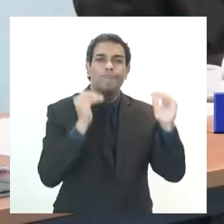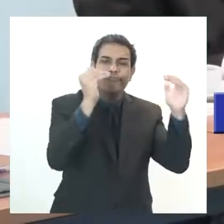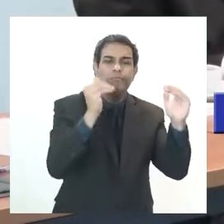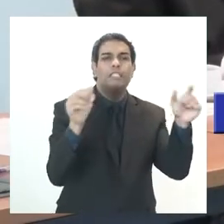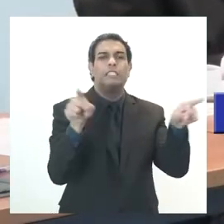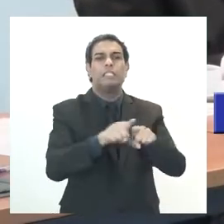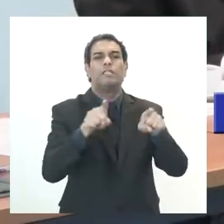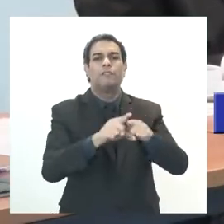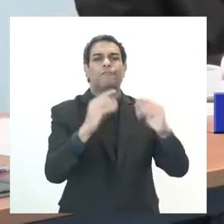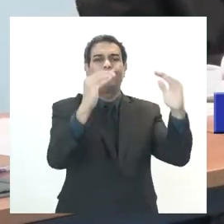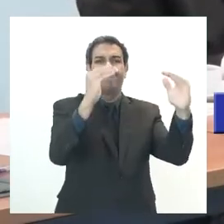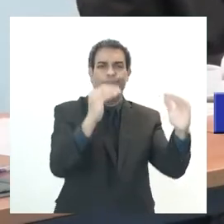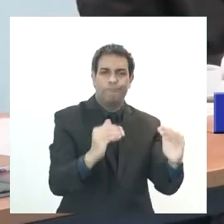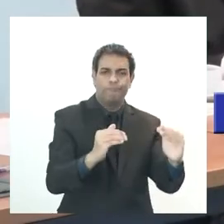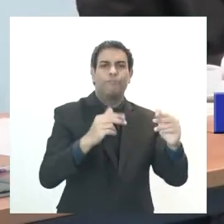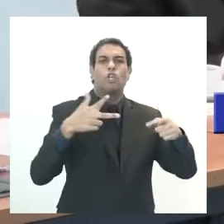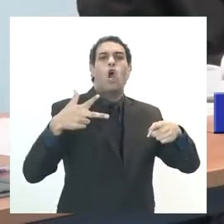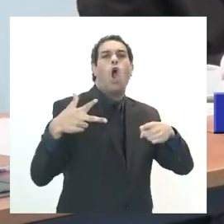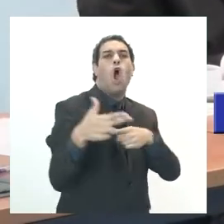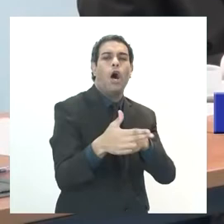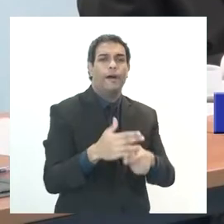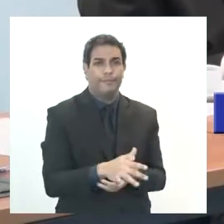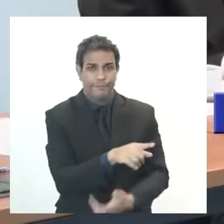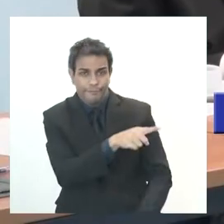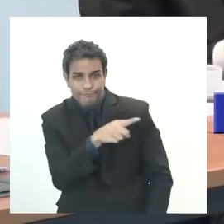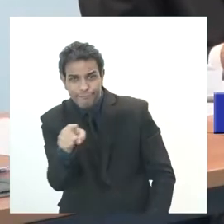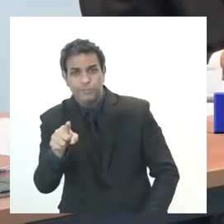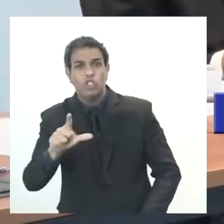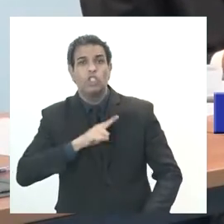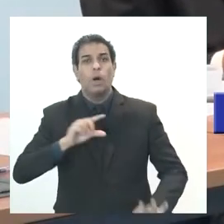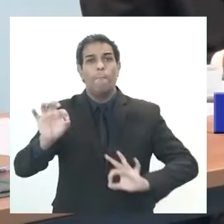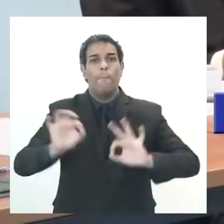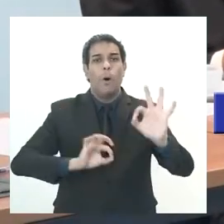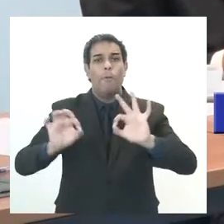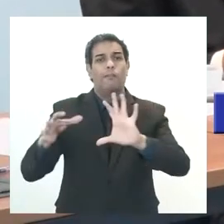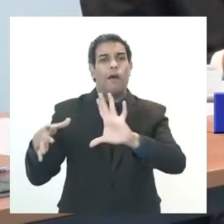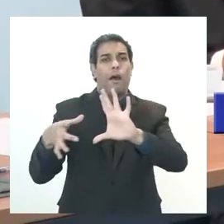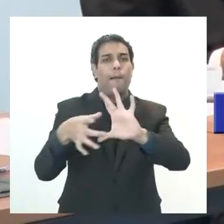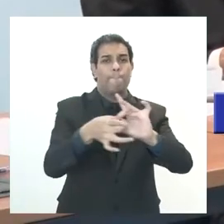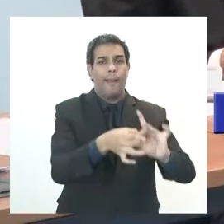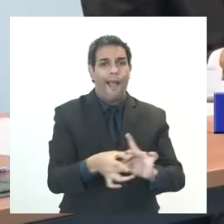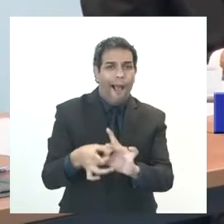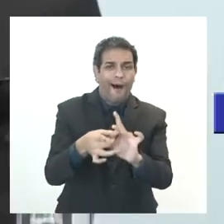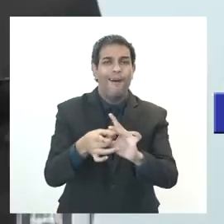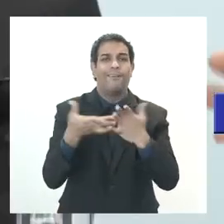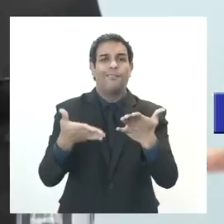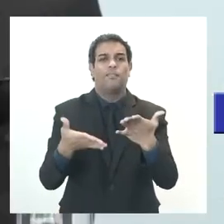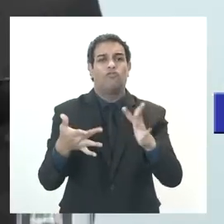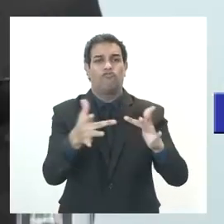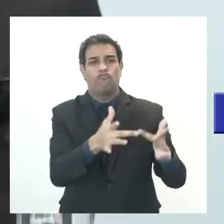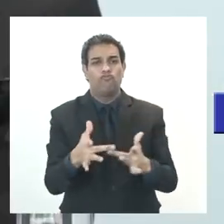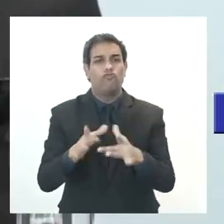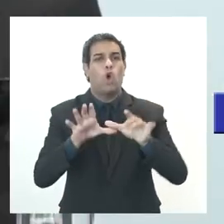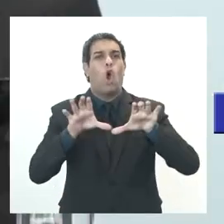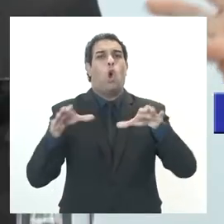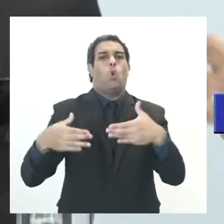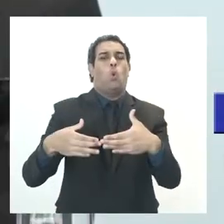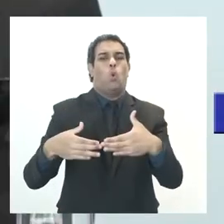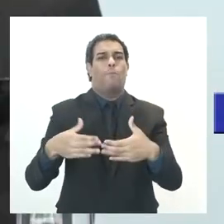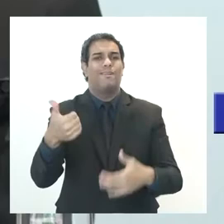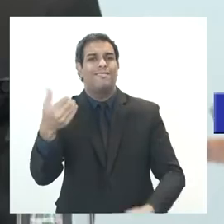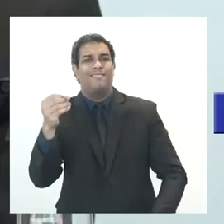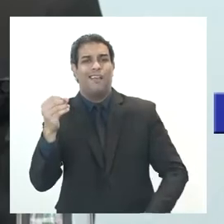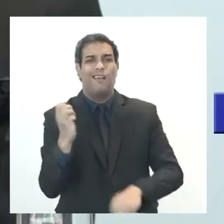descia com as ordens de corte você fazia um projeto de uma rede dessa envolvendo uma equipe de